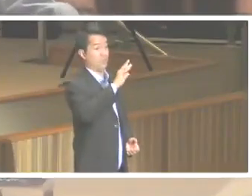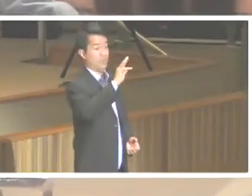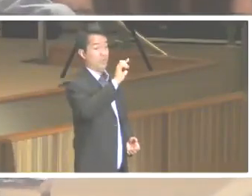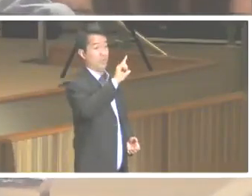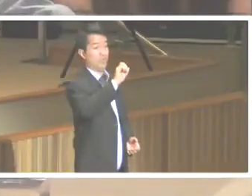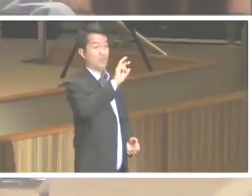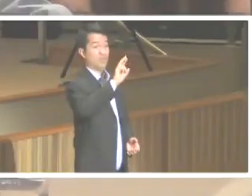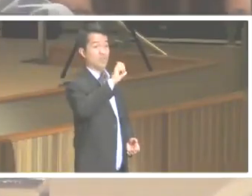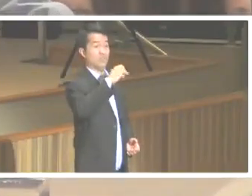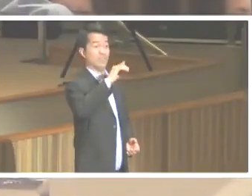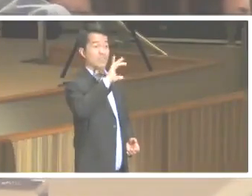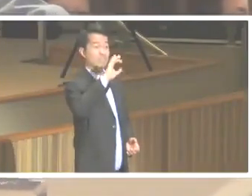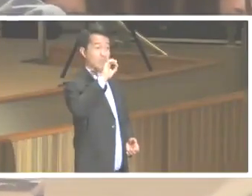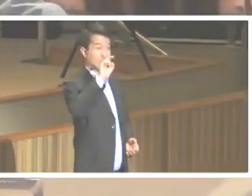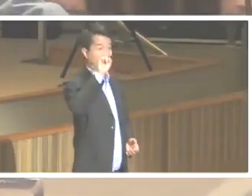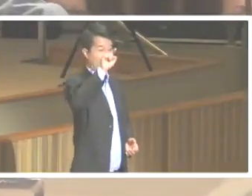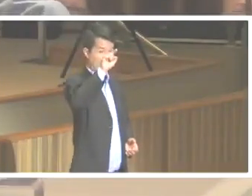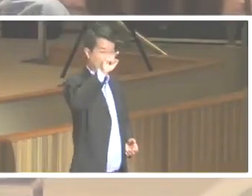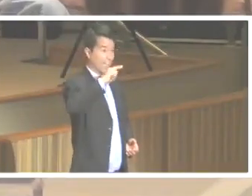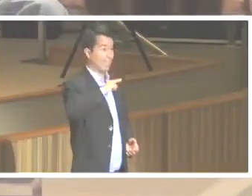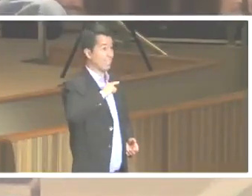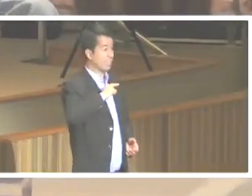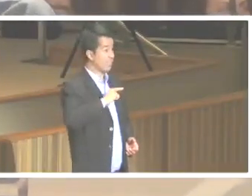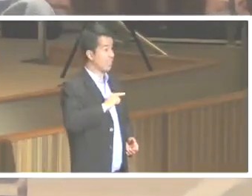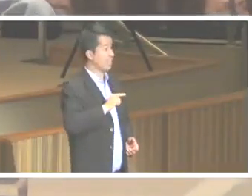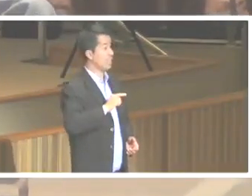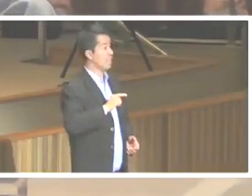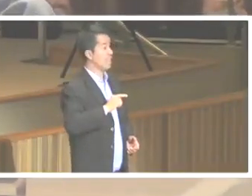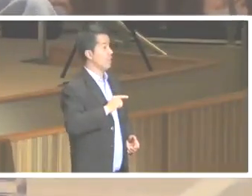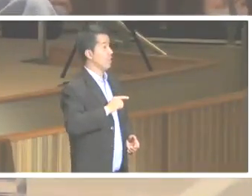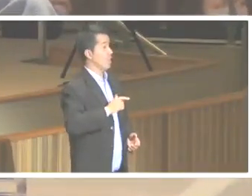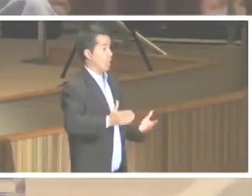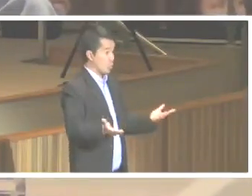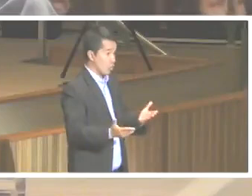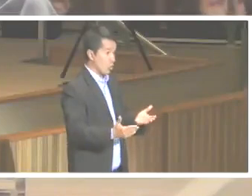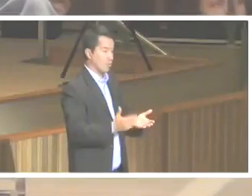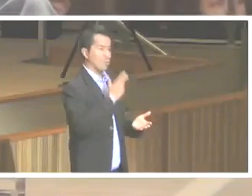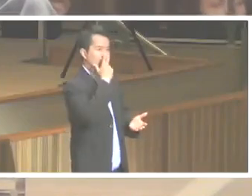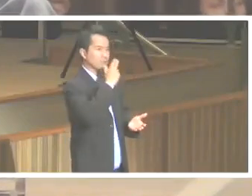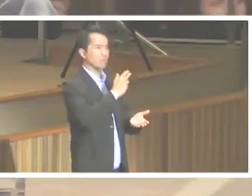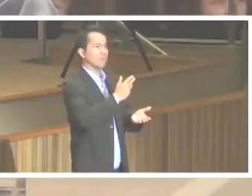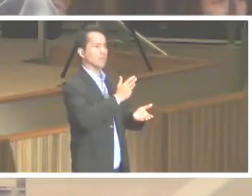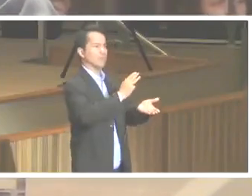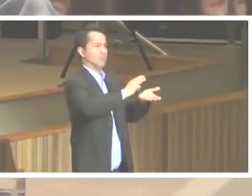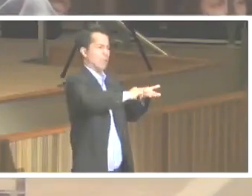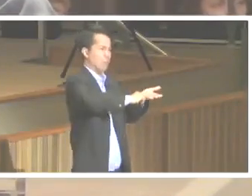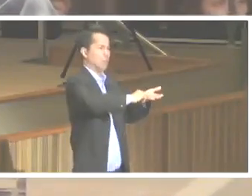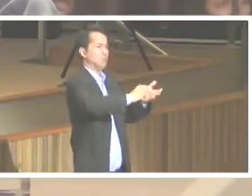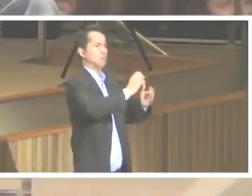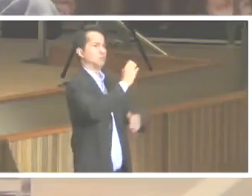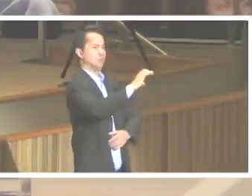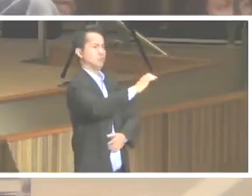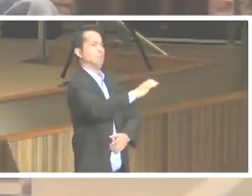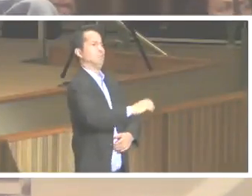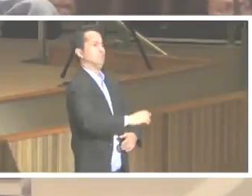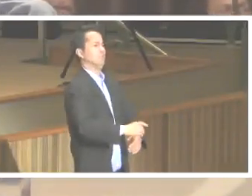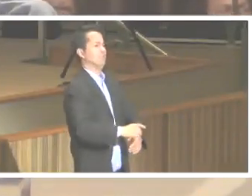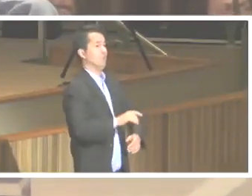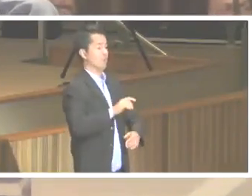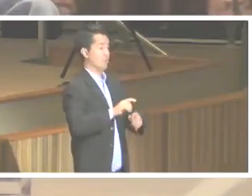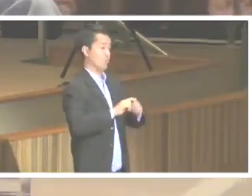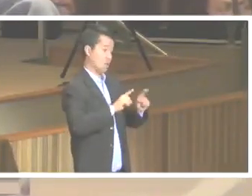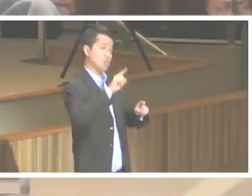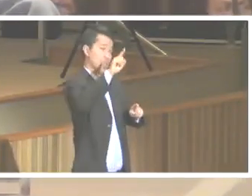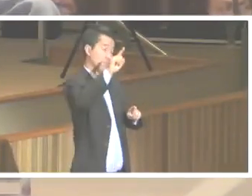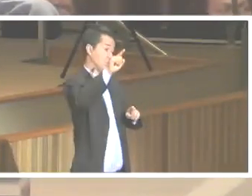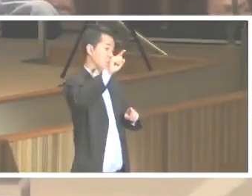ela foi contada lá naquele evento funcionário público na numa no interior de são paulo em rancharia